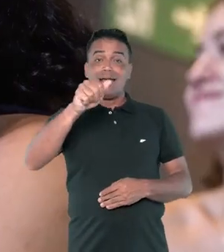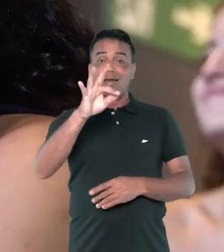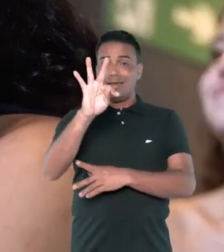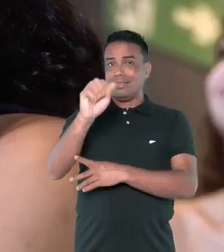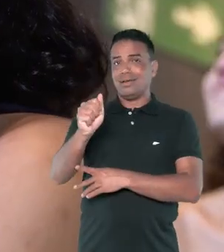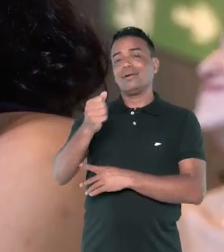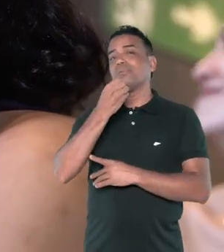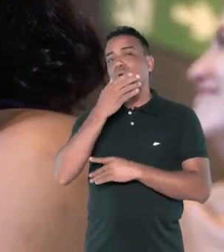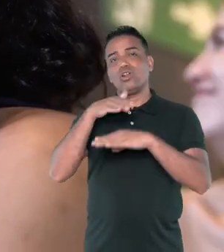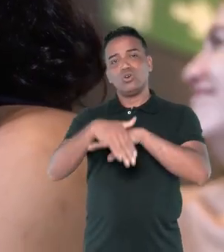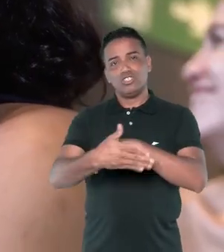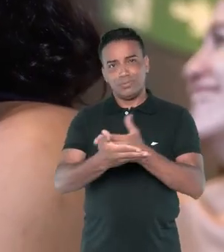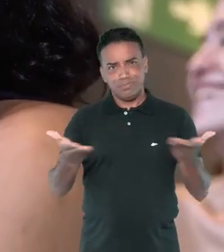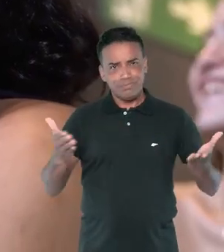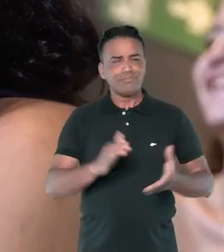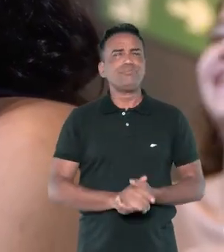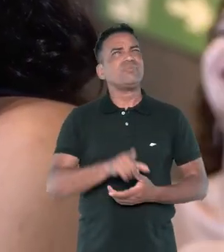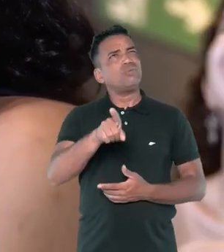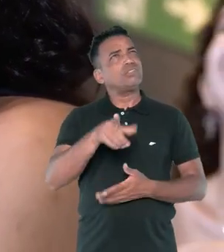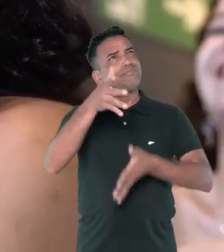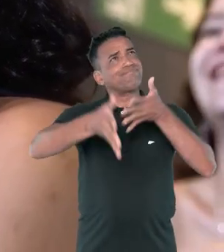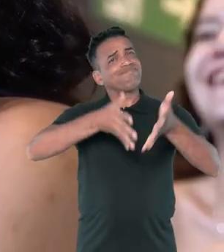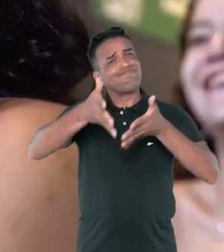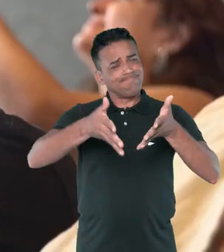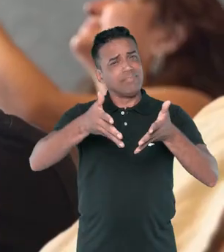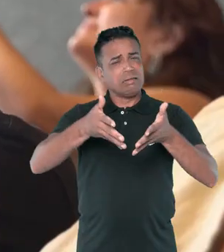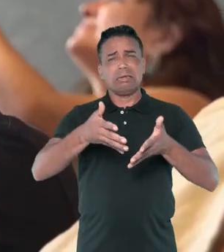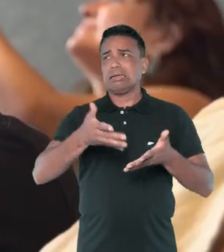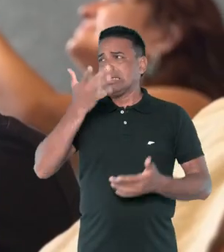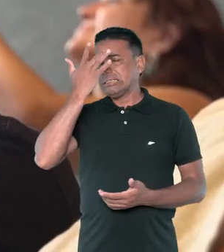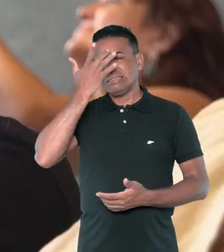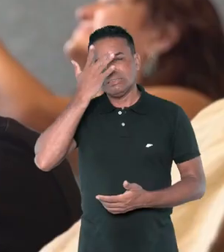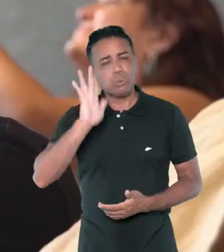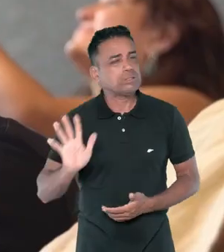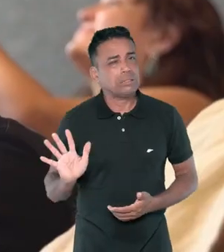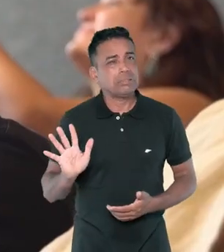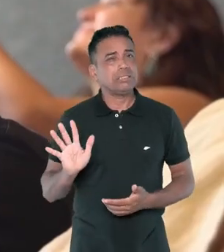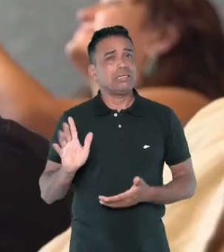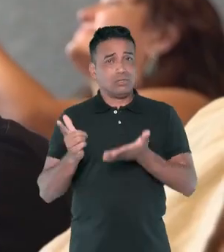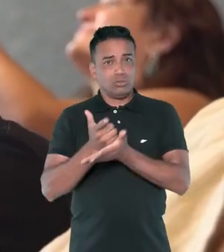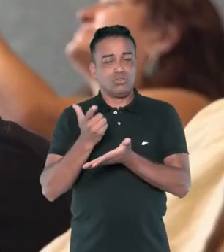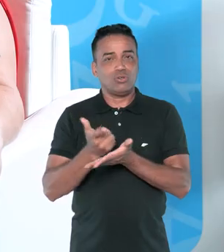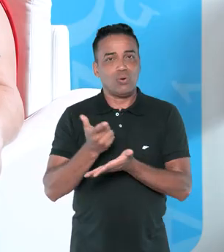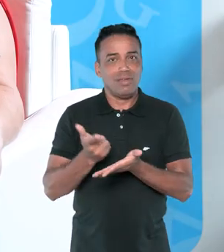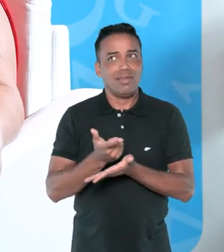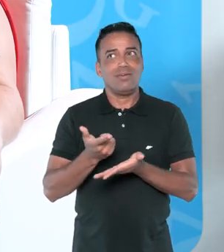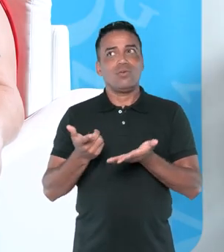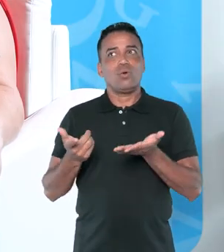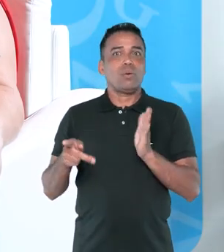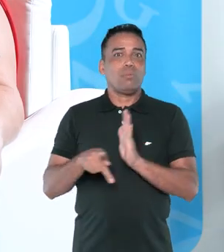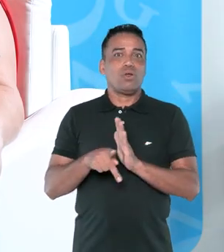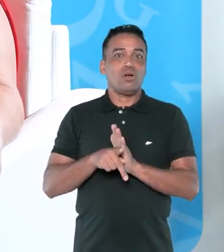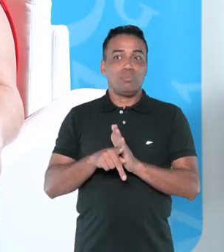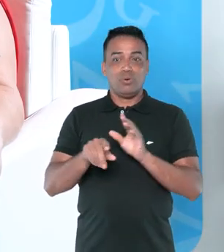noite. Você falou aí agora, né, eu não sabia que o seu livro seria adaptado para